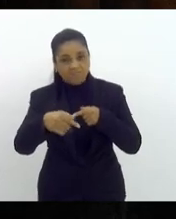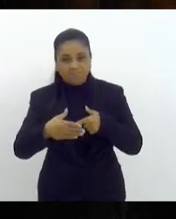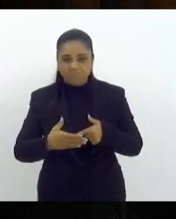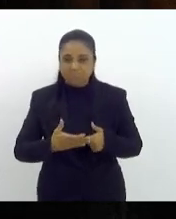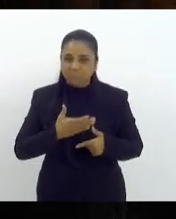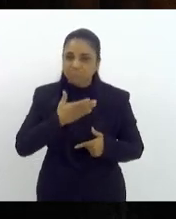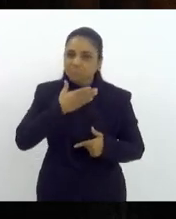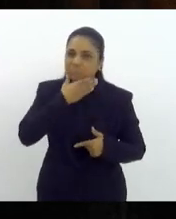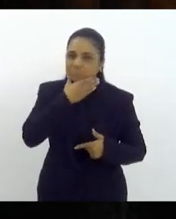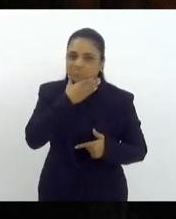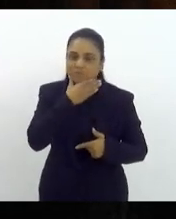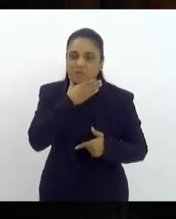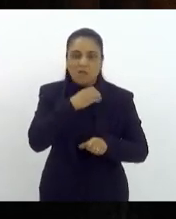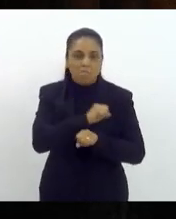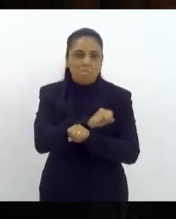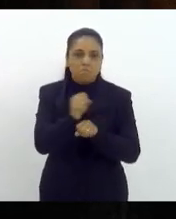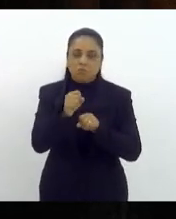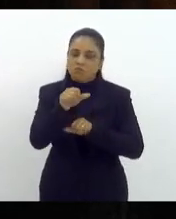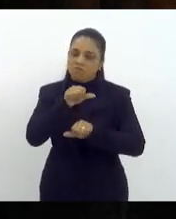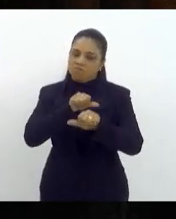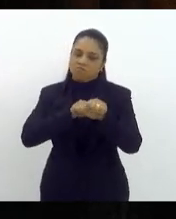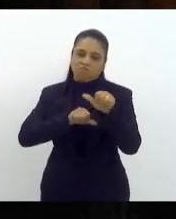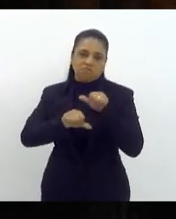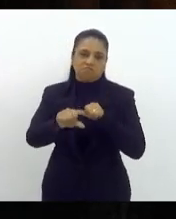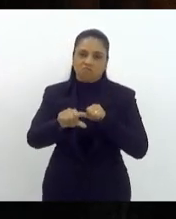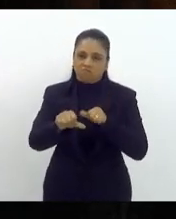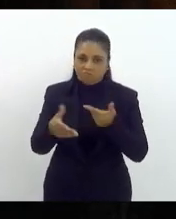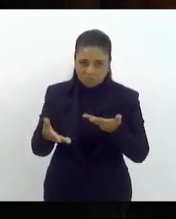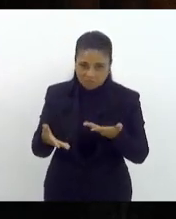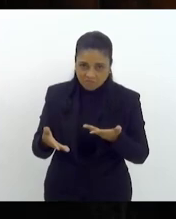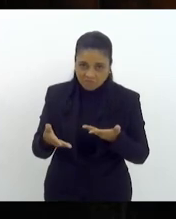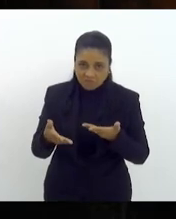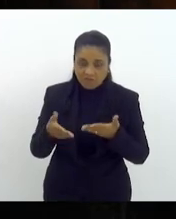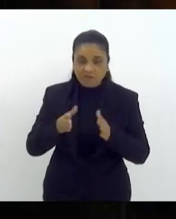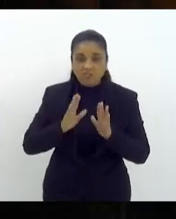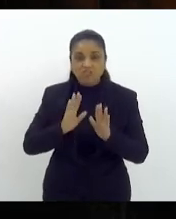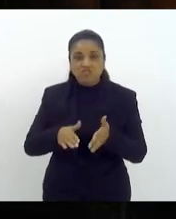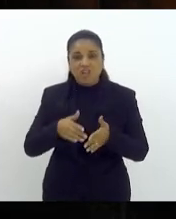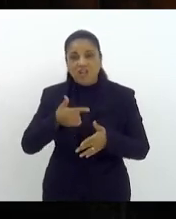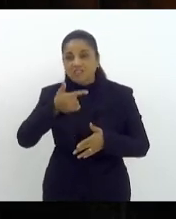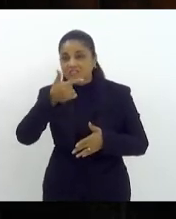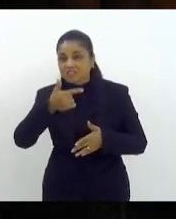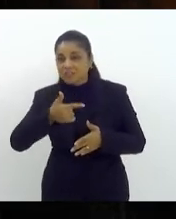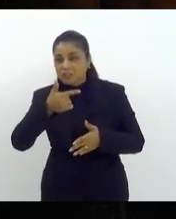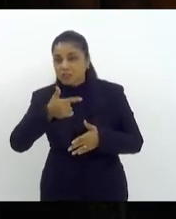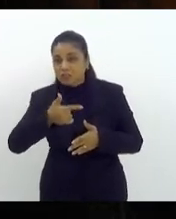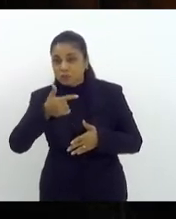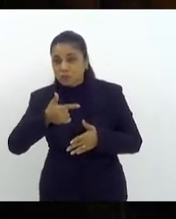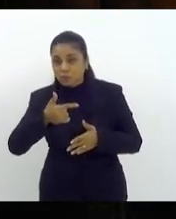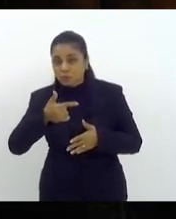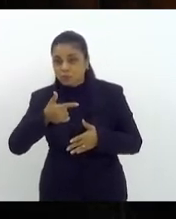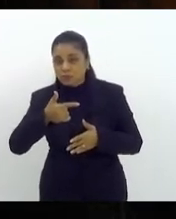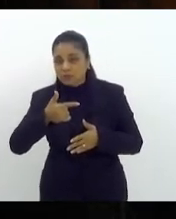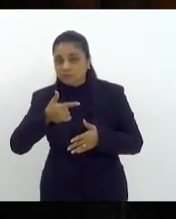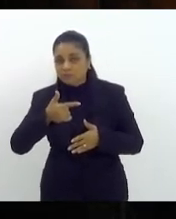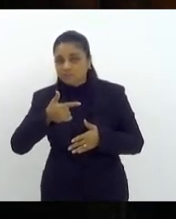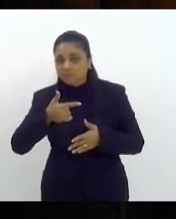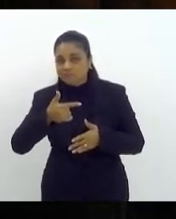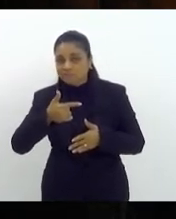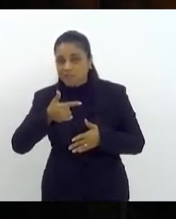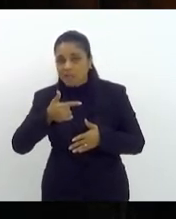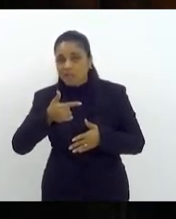Irreversível a gente já tá na segunda metade de Maio